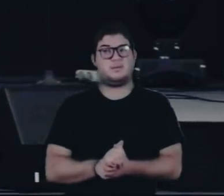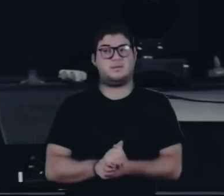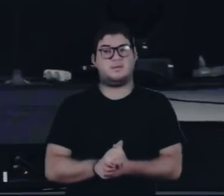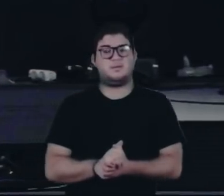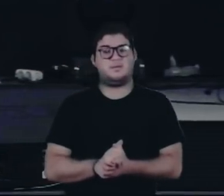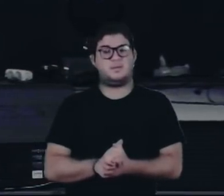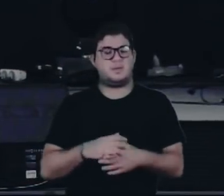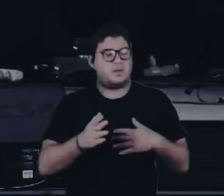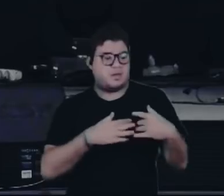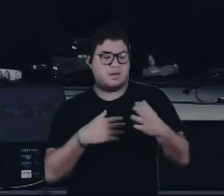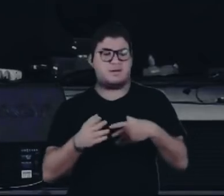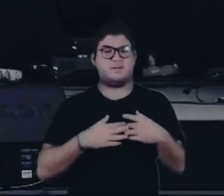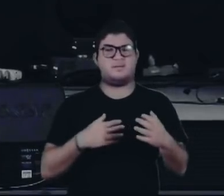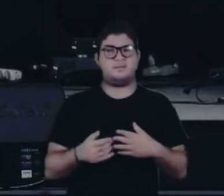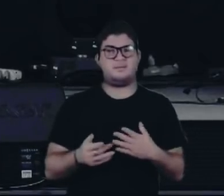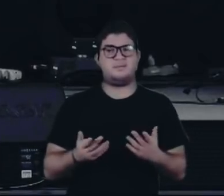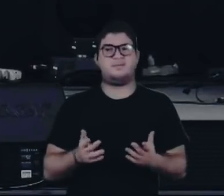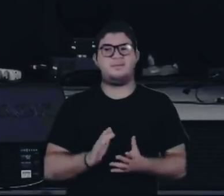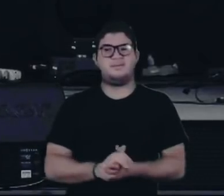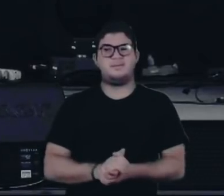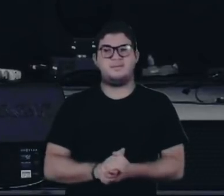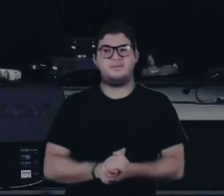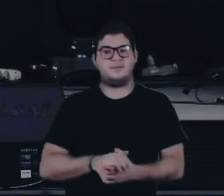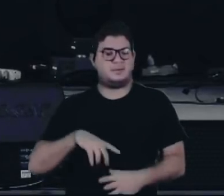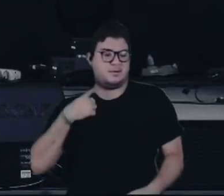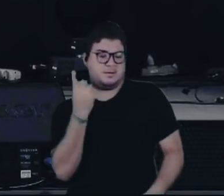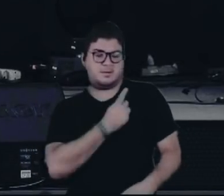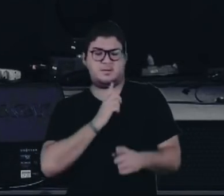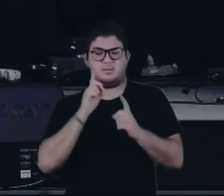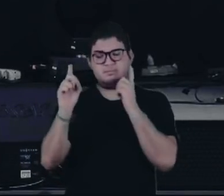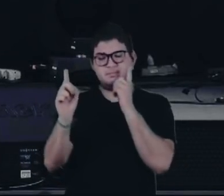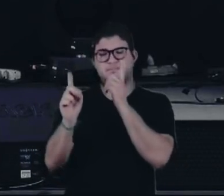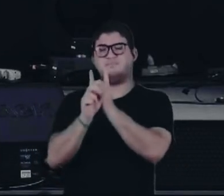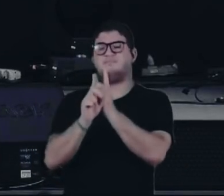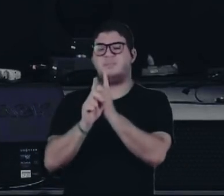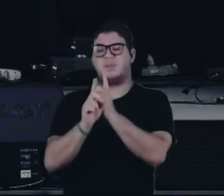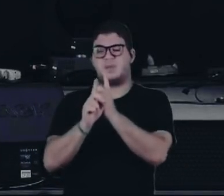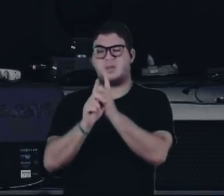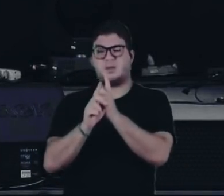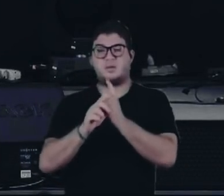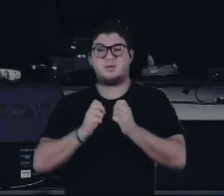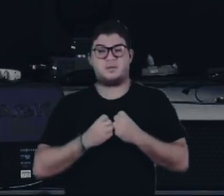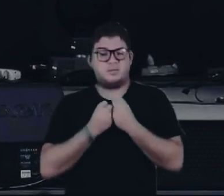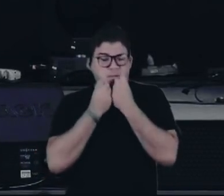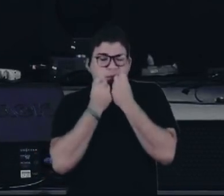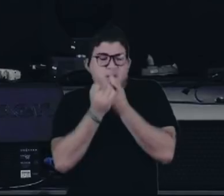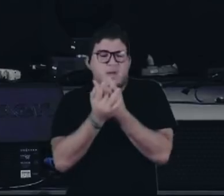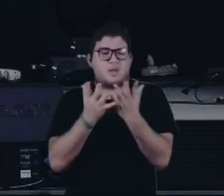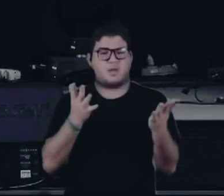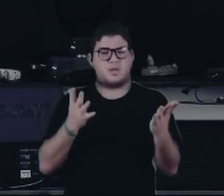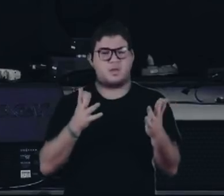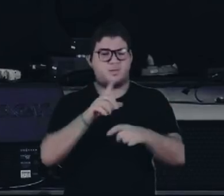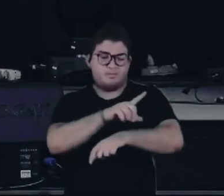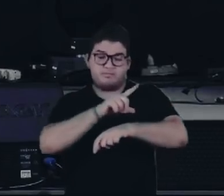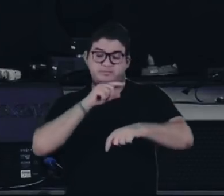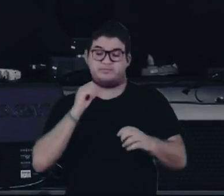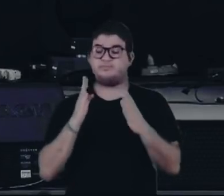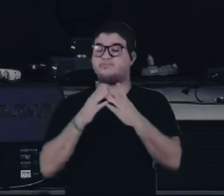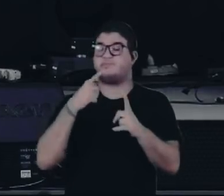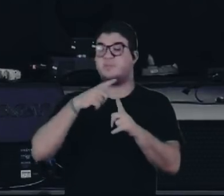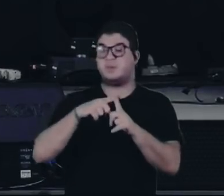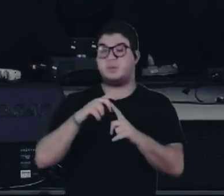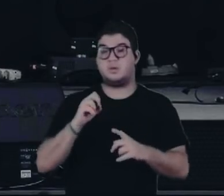Às vezes, nós encontramos mais doadores fora da igreja do que dentro dela.